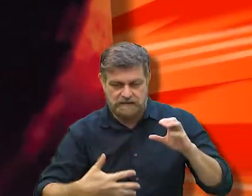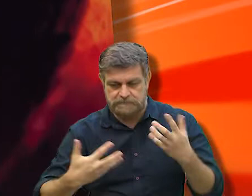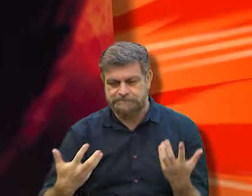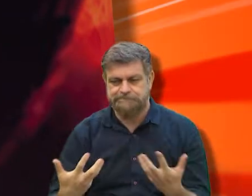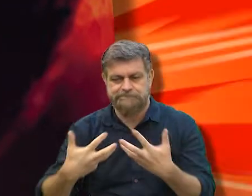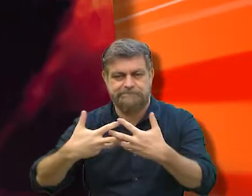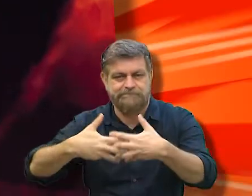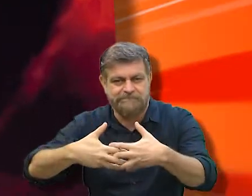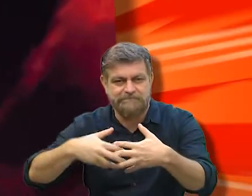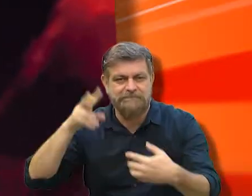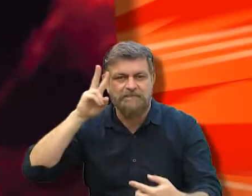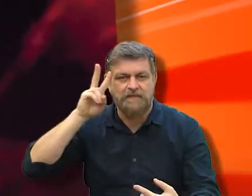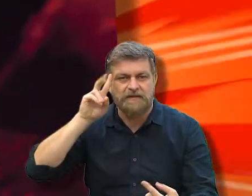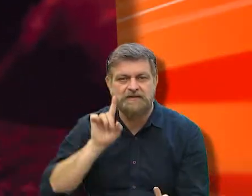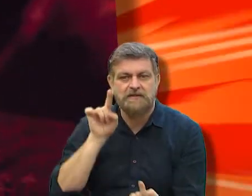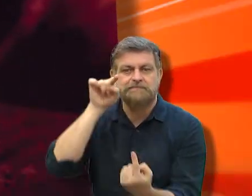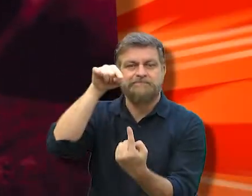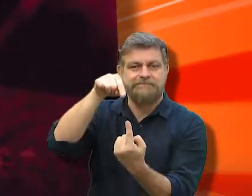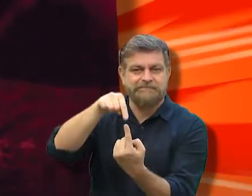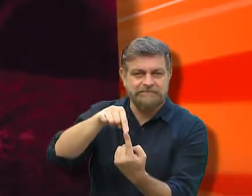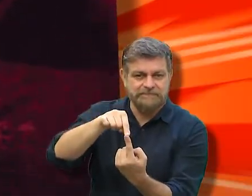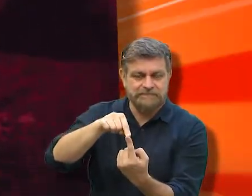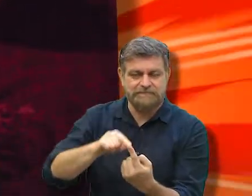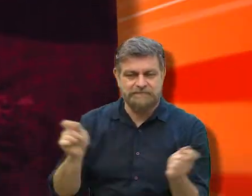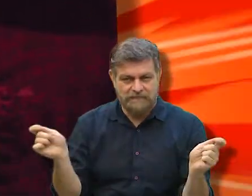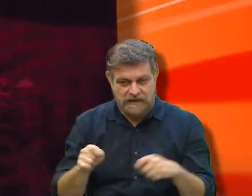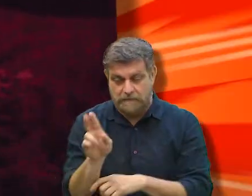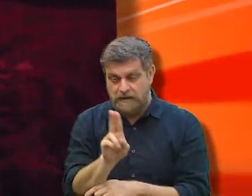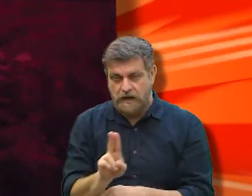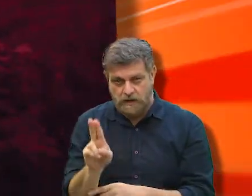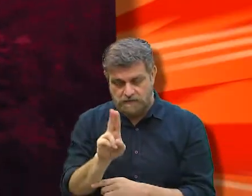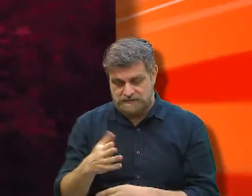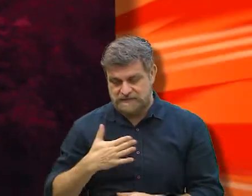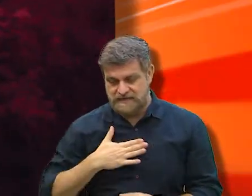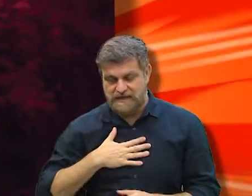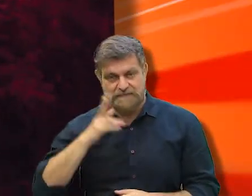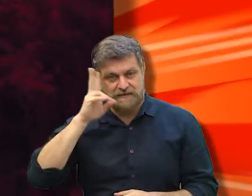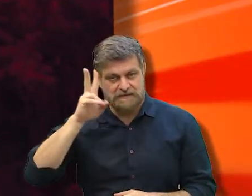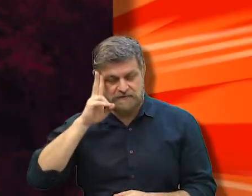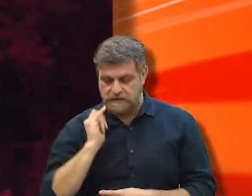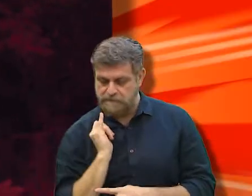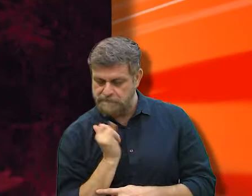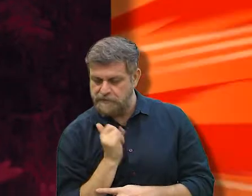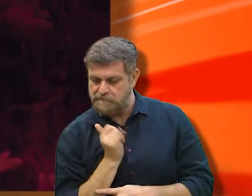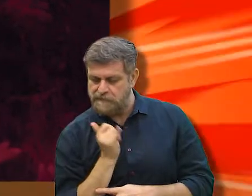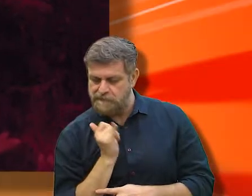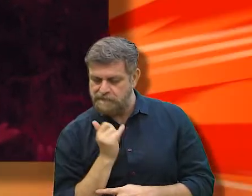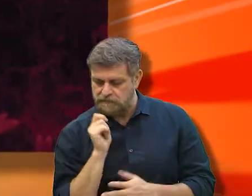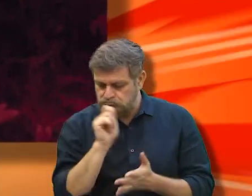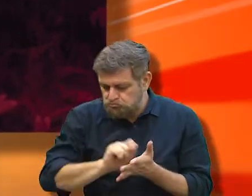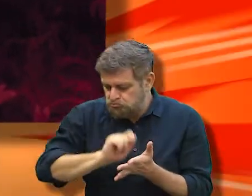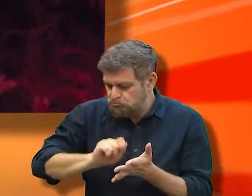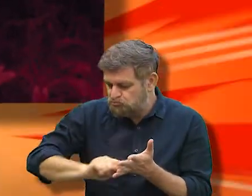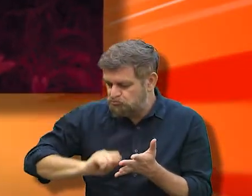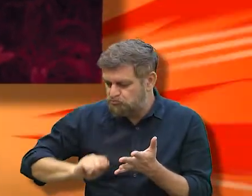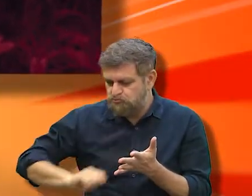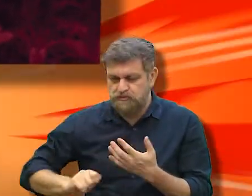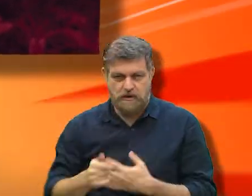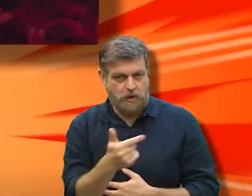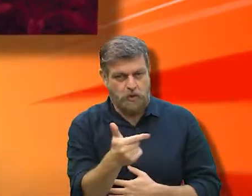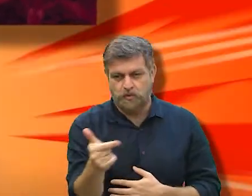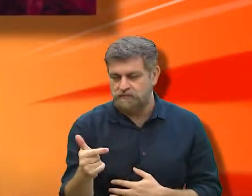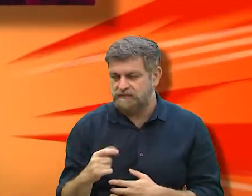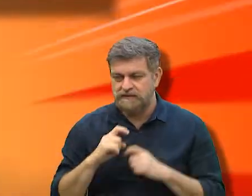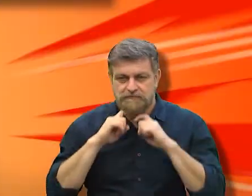diferentes, e é uma coisa linda mesmo. Mas eu, até pelo fato de ser para um público